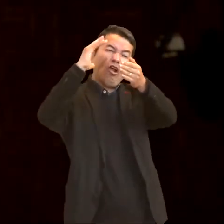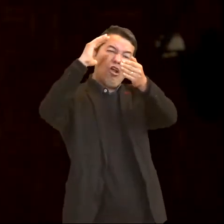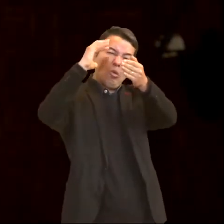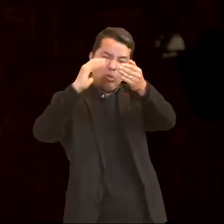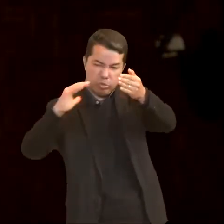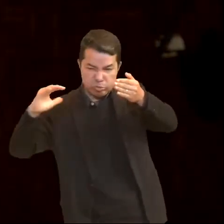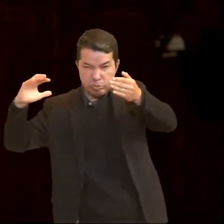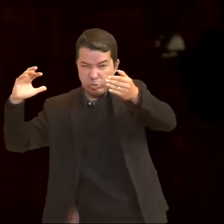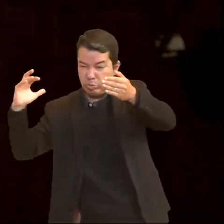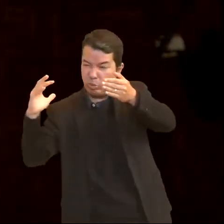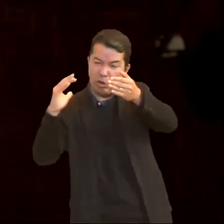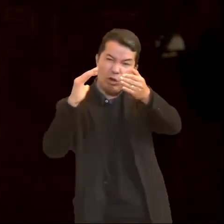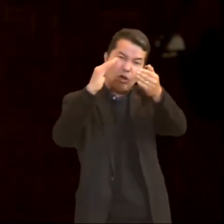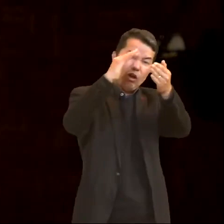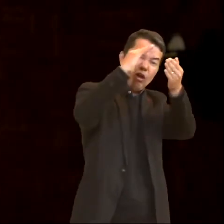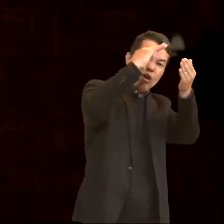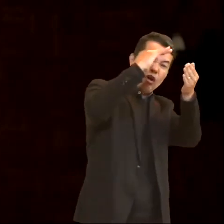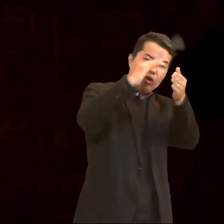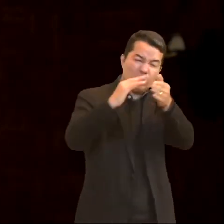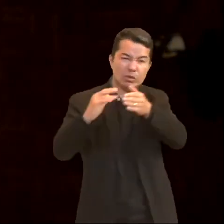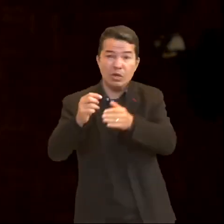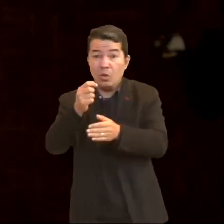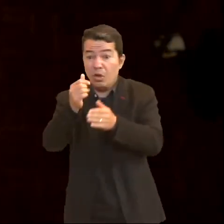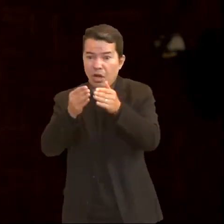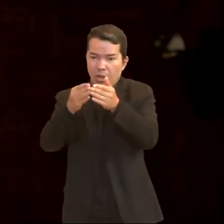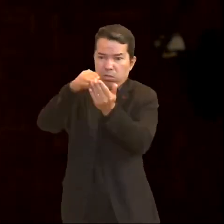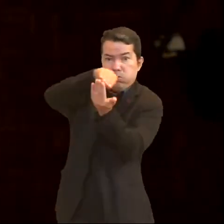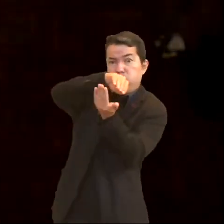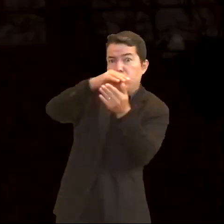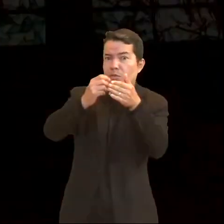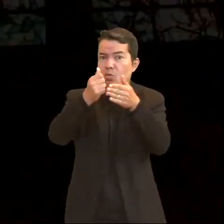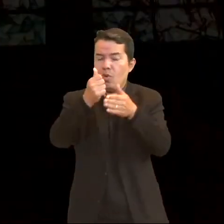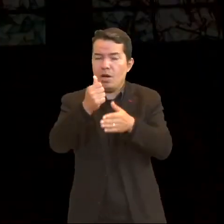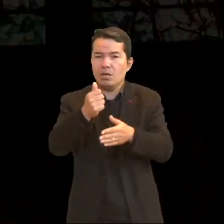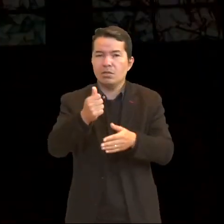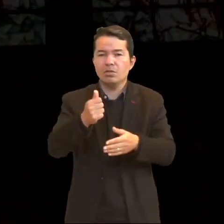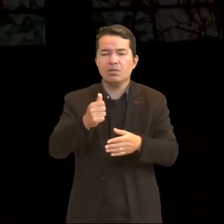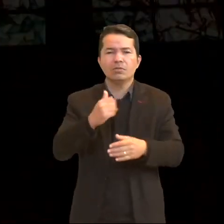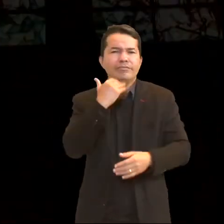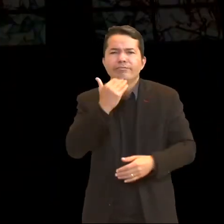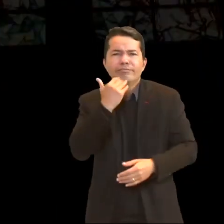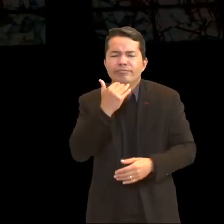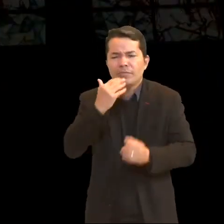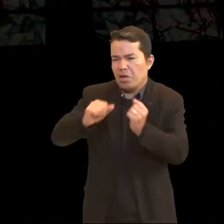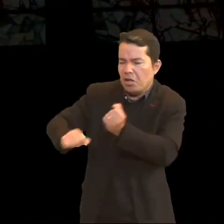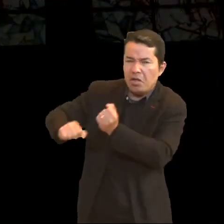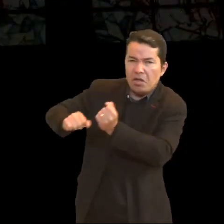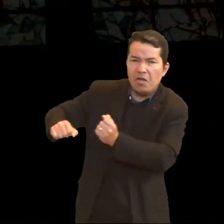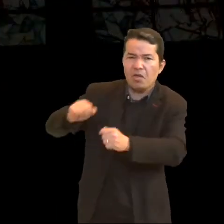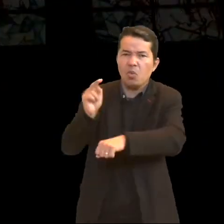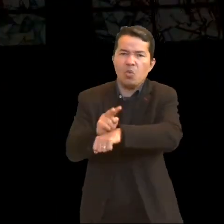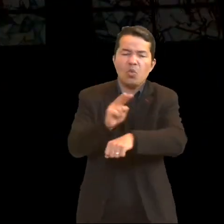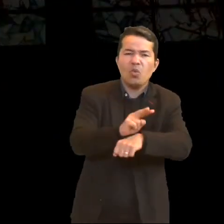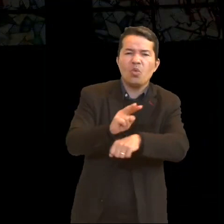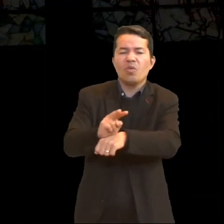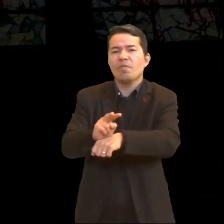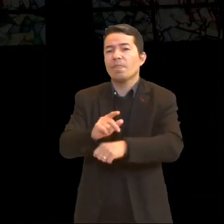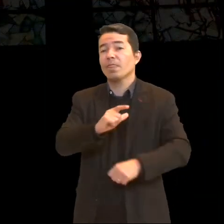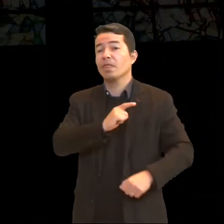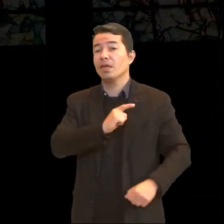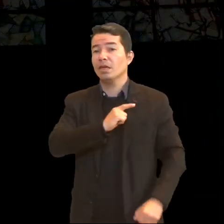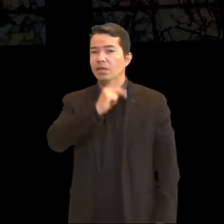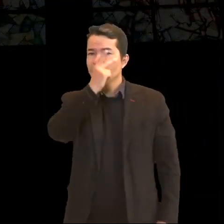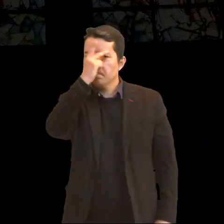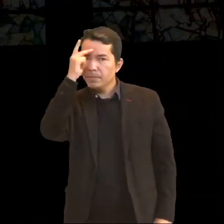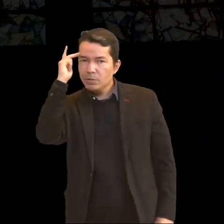ninguém consegue substituir Deus na nossa vida. Tem muita gente que às vezes está tentando ajudar, está tentando